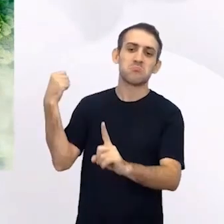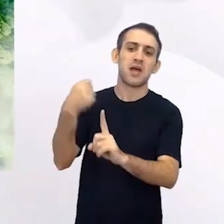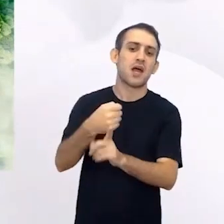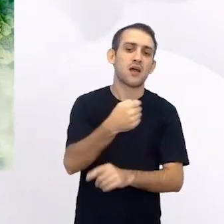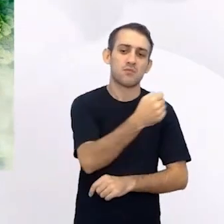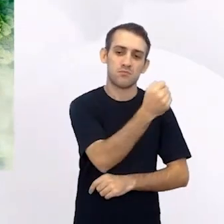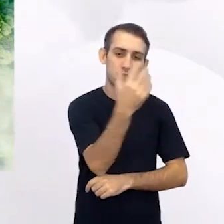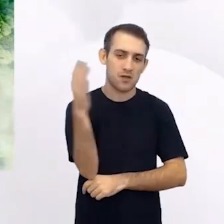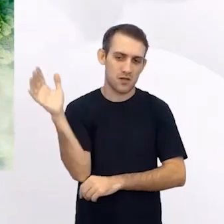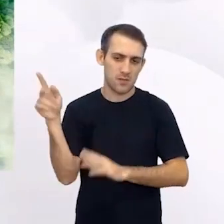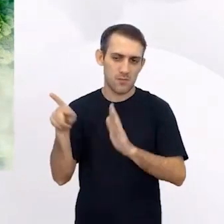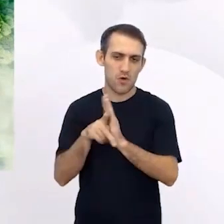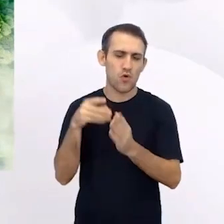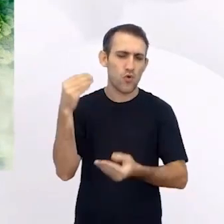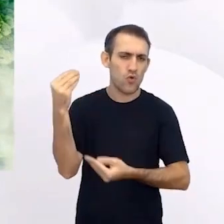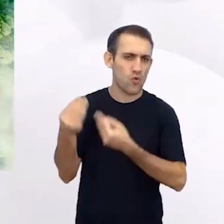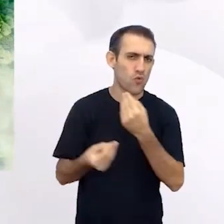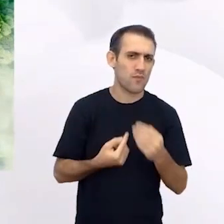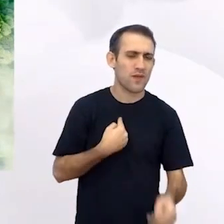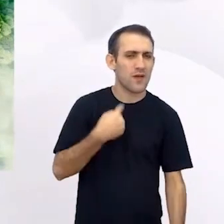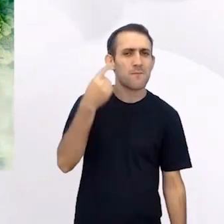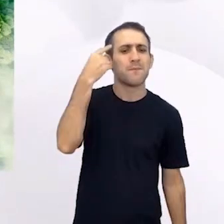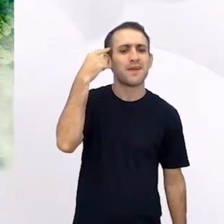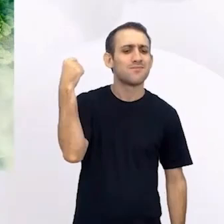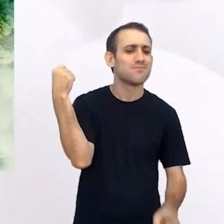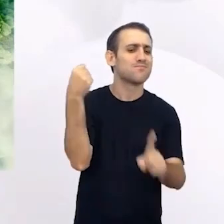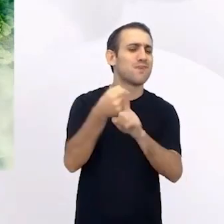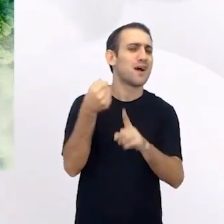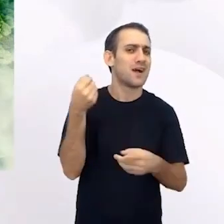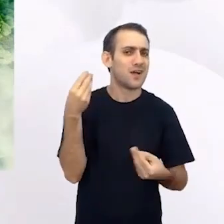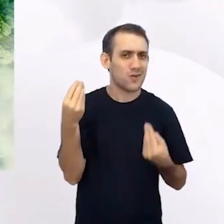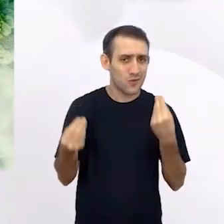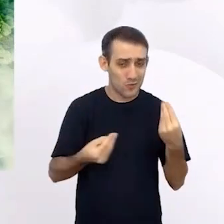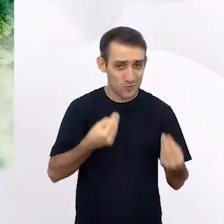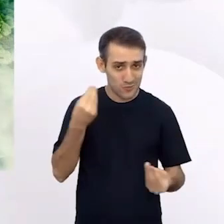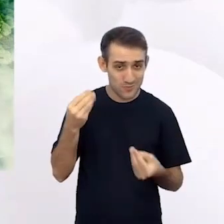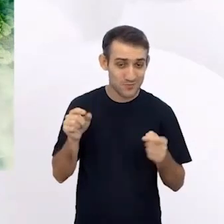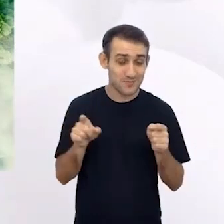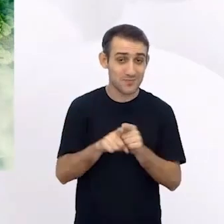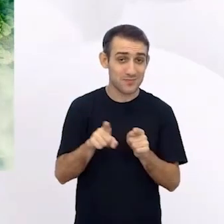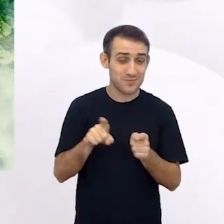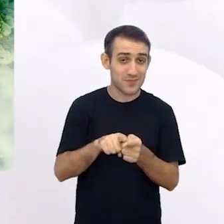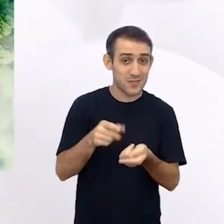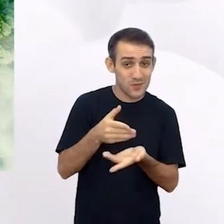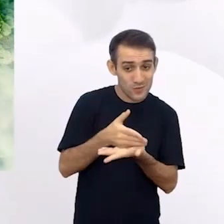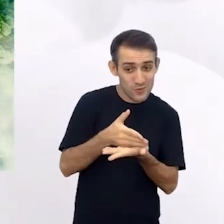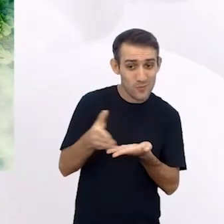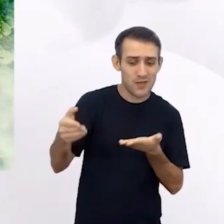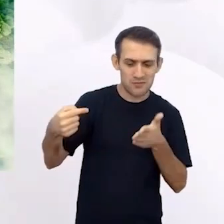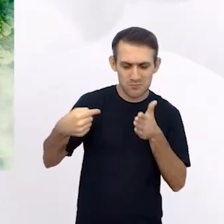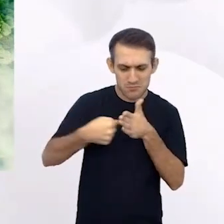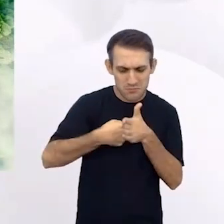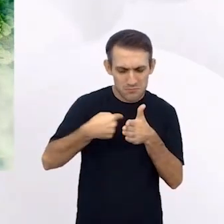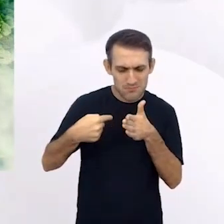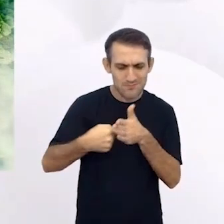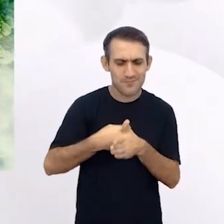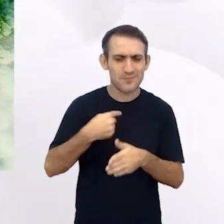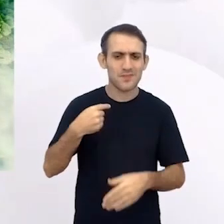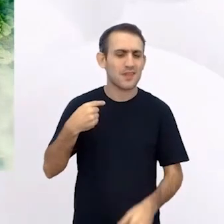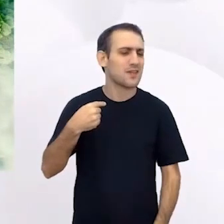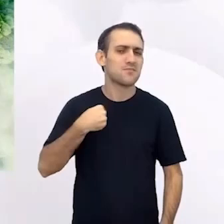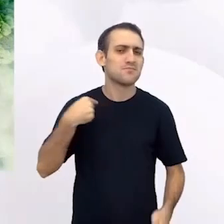ambiente. Né? Como que eu penso que é esse impacto? E aí, então, eu começo a me perguntar, né? O que eu